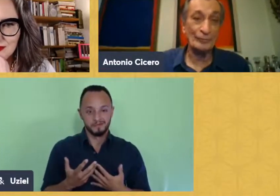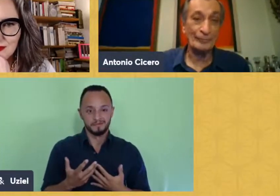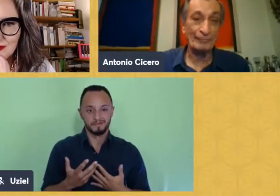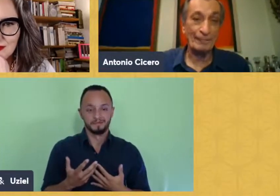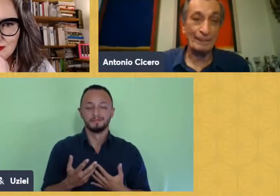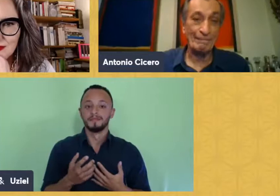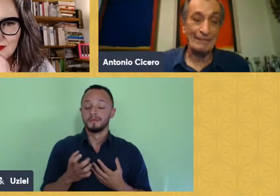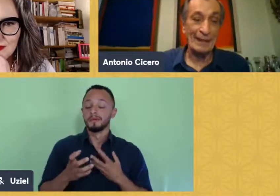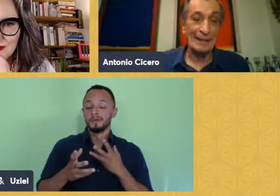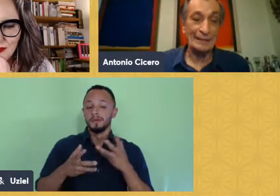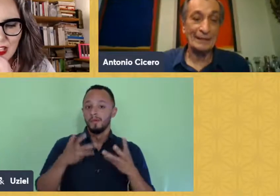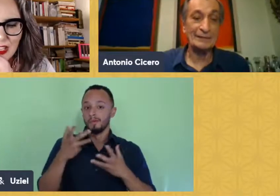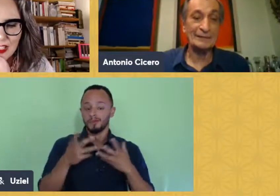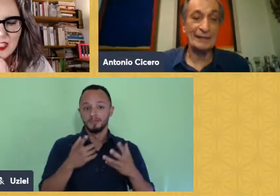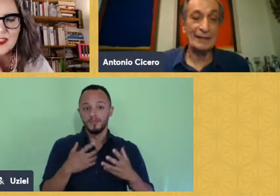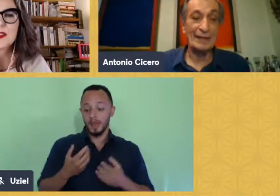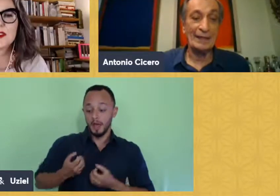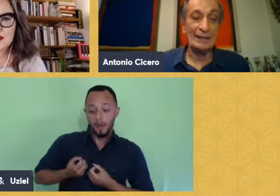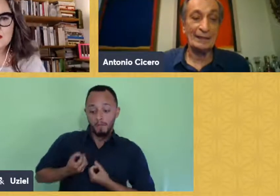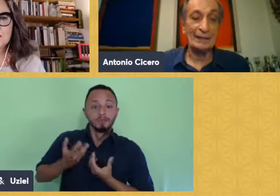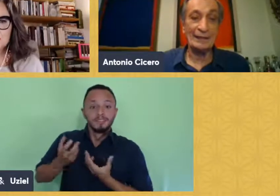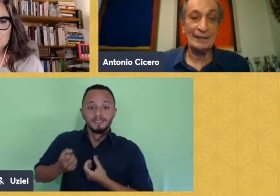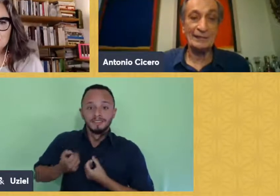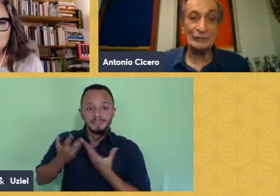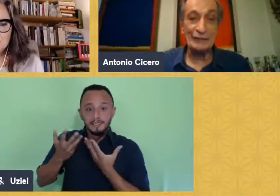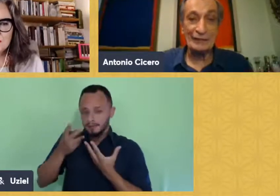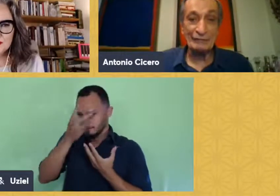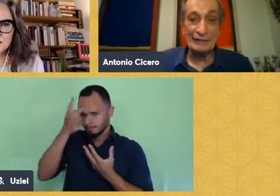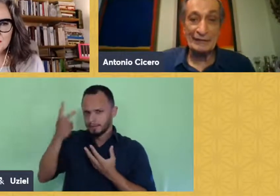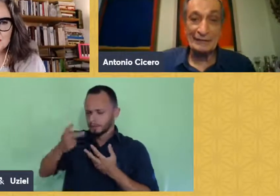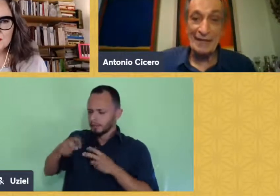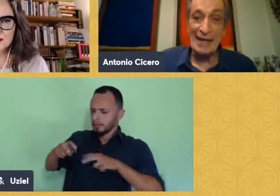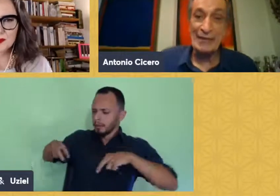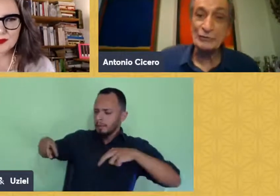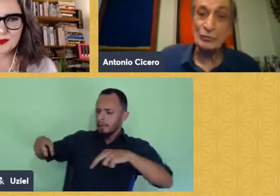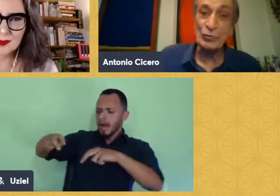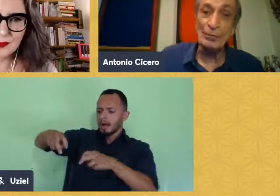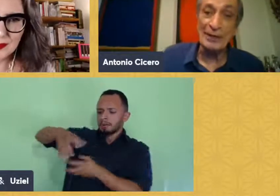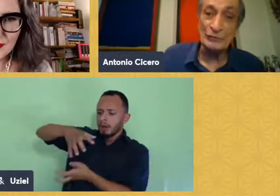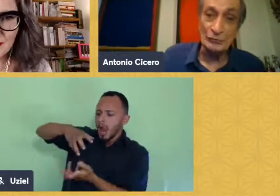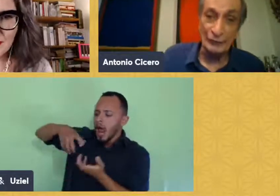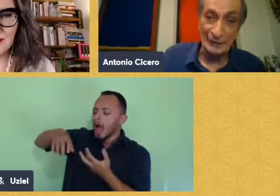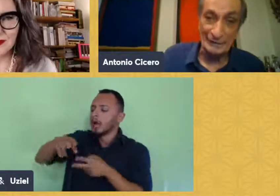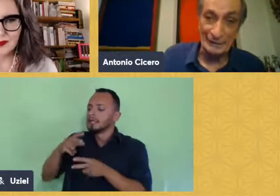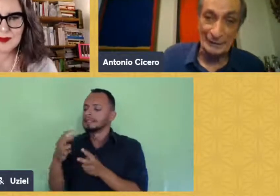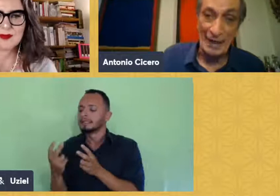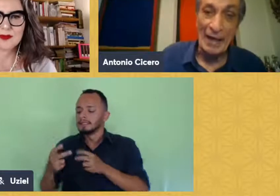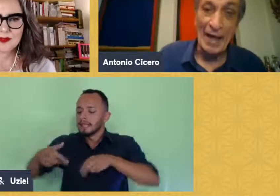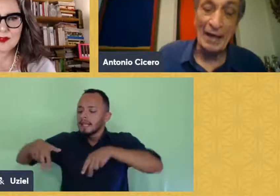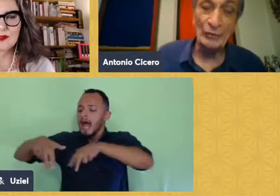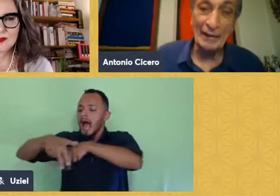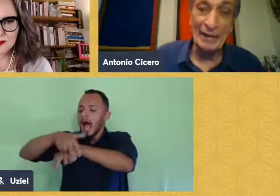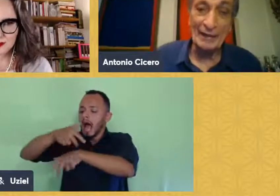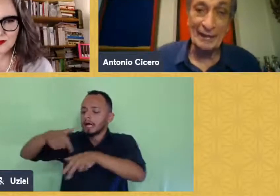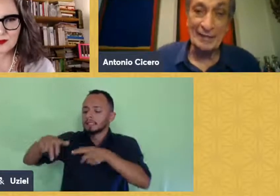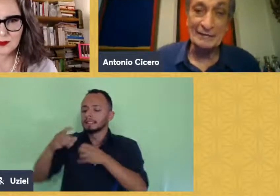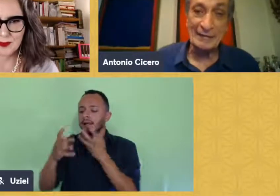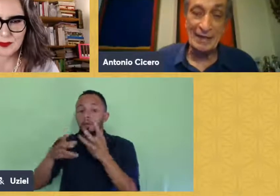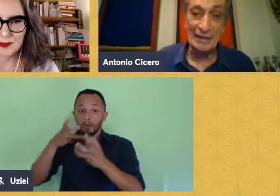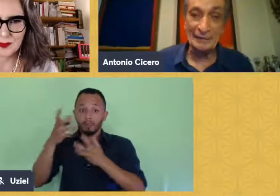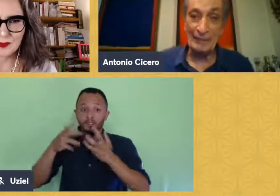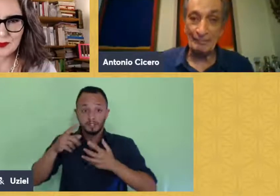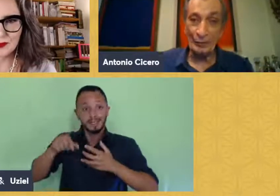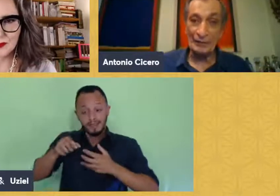compositor. Quer dizer, isso significa que desde o começo foi assim. Agora, na